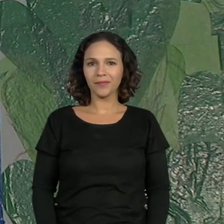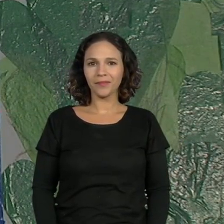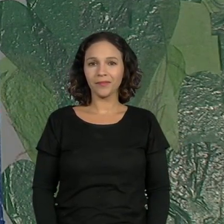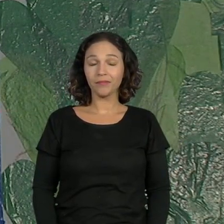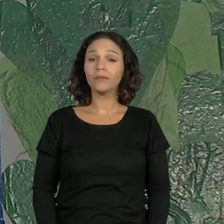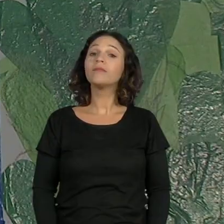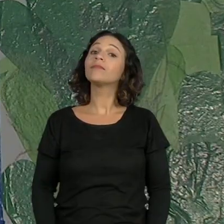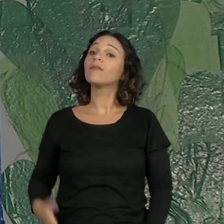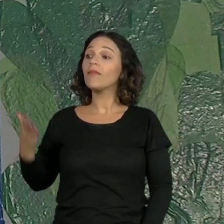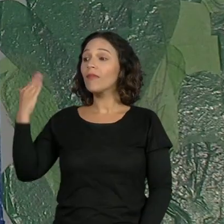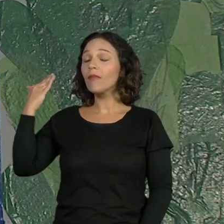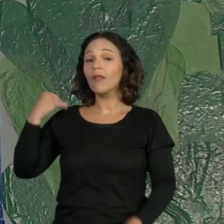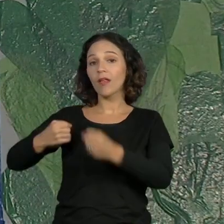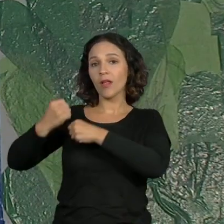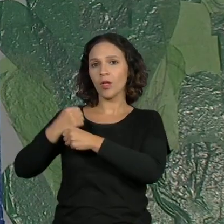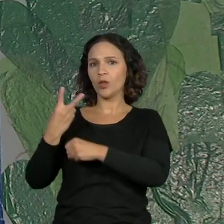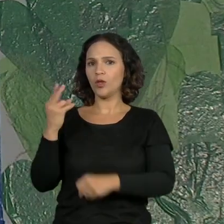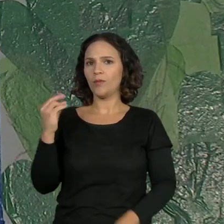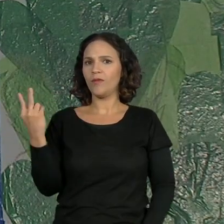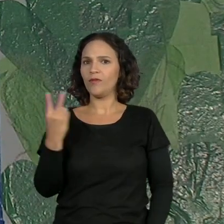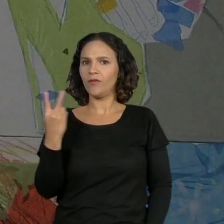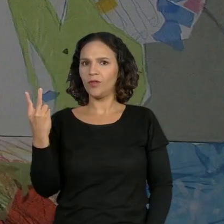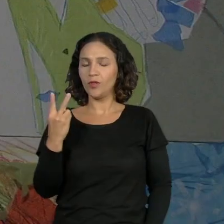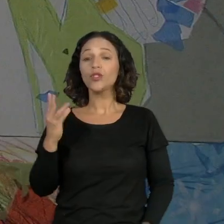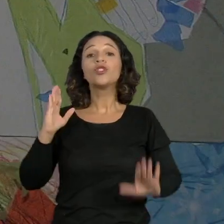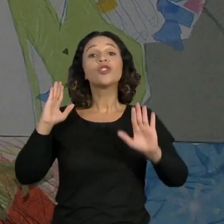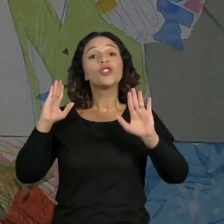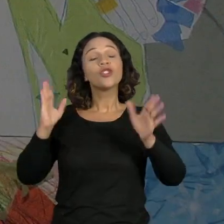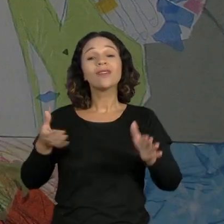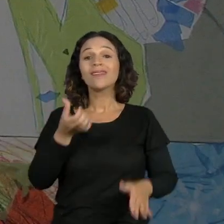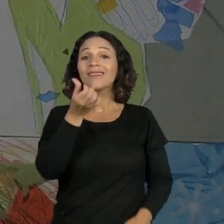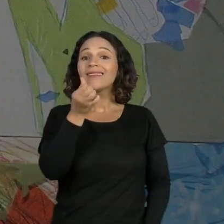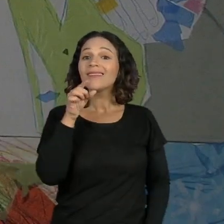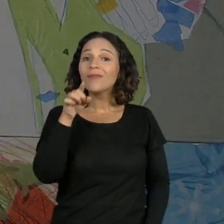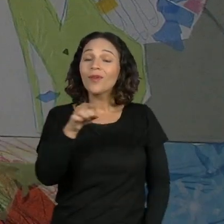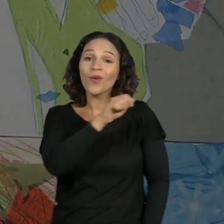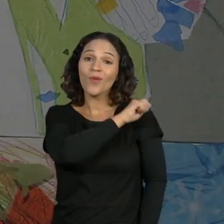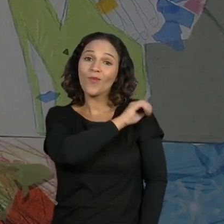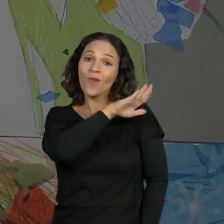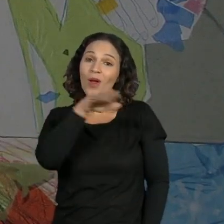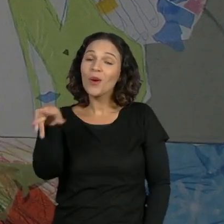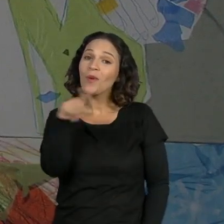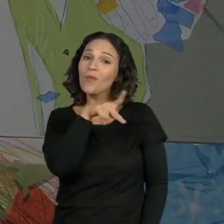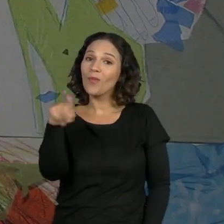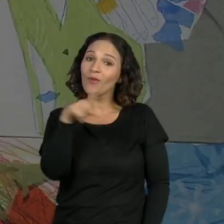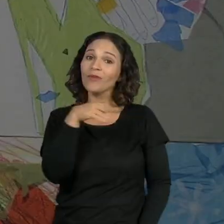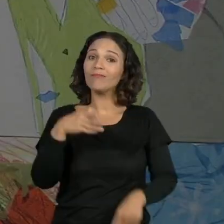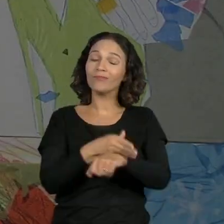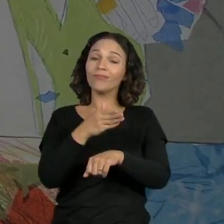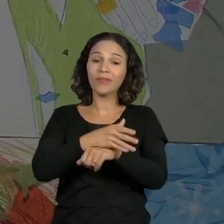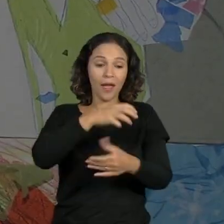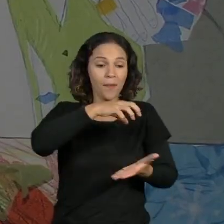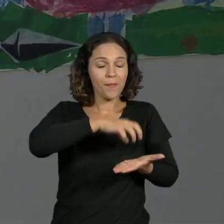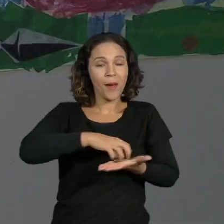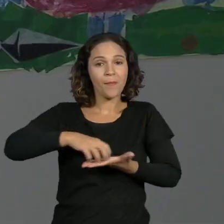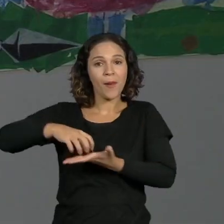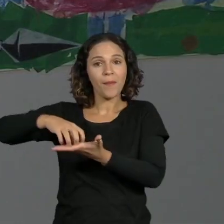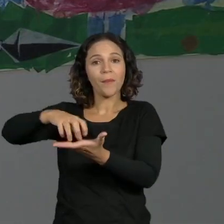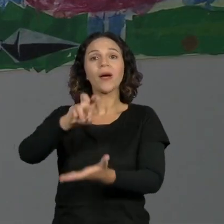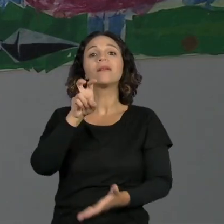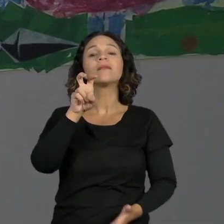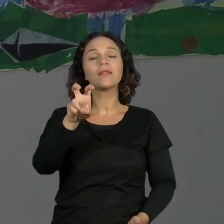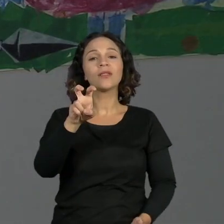Desde 2022, o projeto já atendeu 6.000 alunos e professores em 5 centros